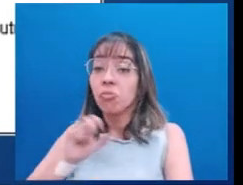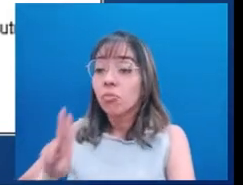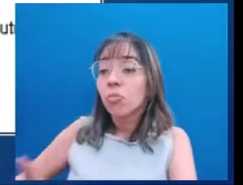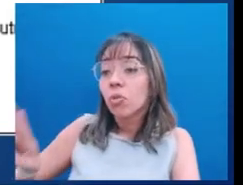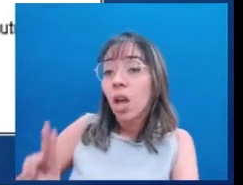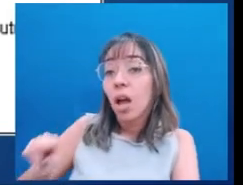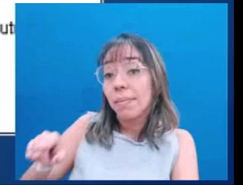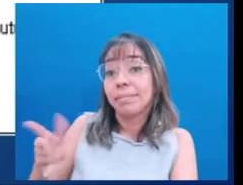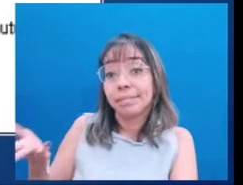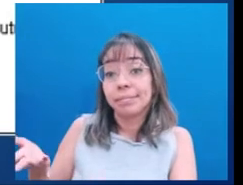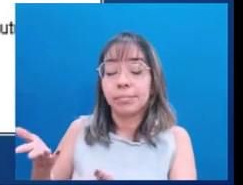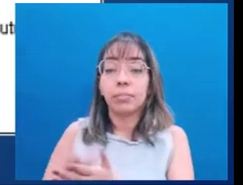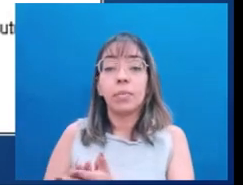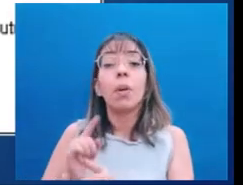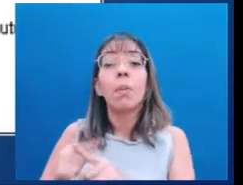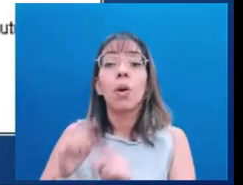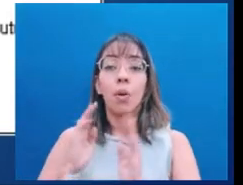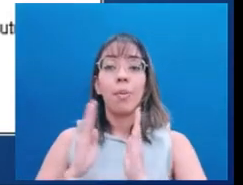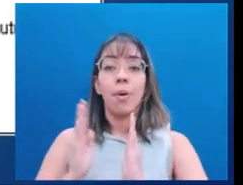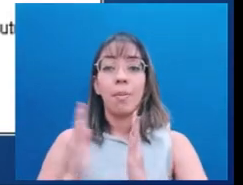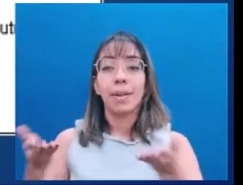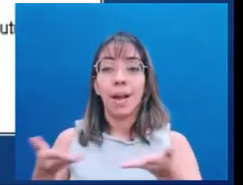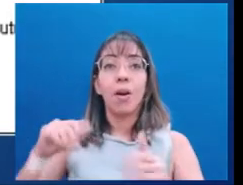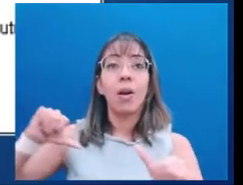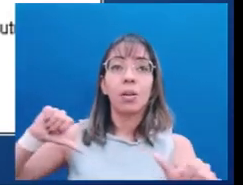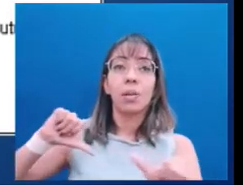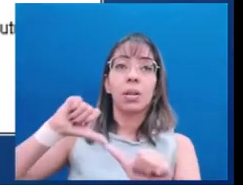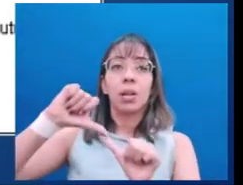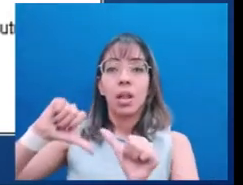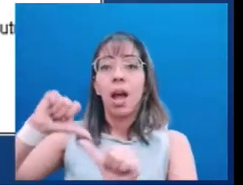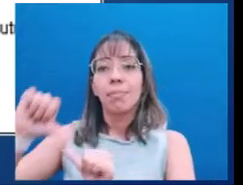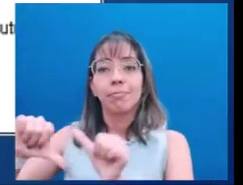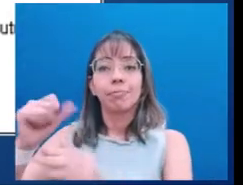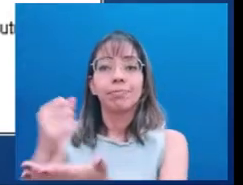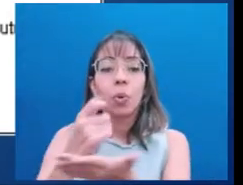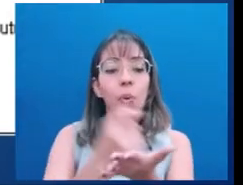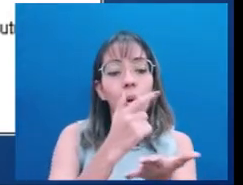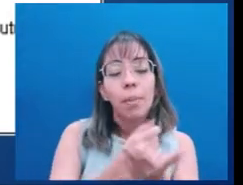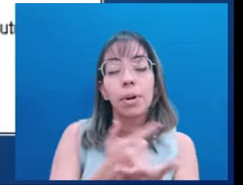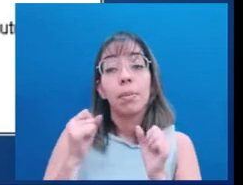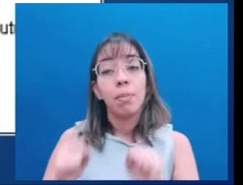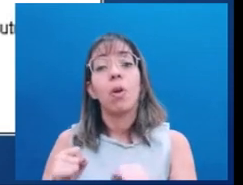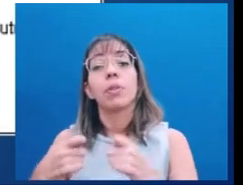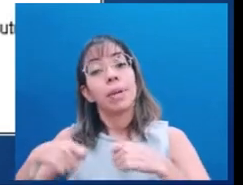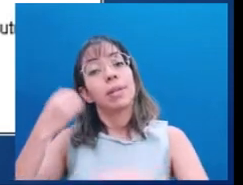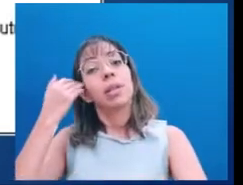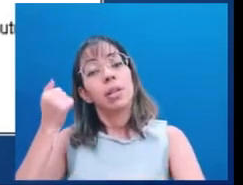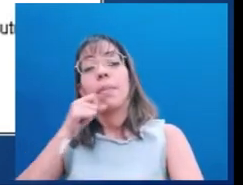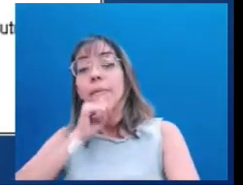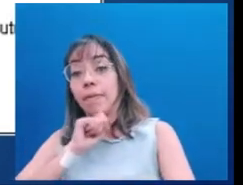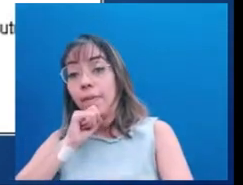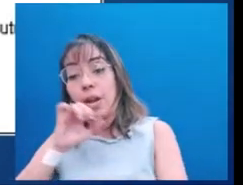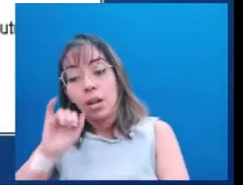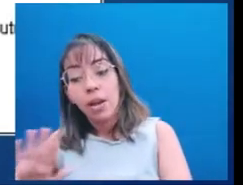produtos mais antigos que têm essa outra simbologia. Então, nessa fase aí, né, um pouco de transição, é